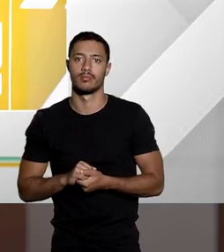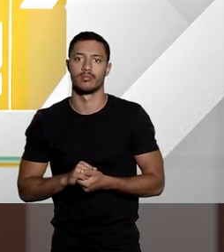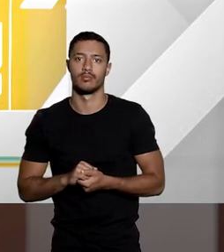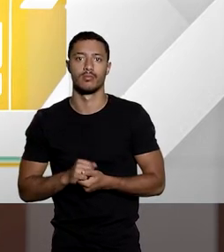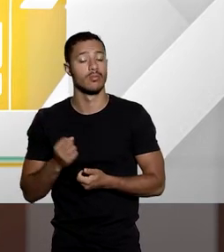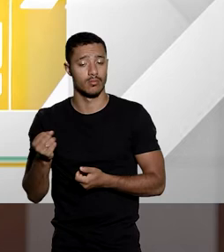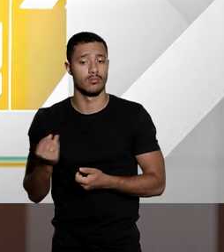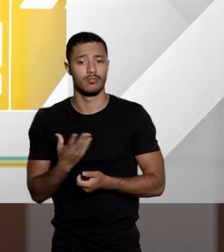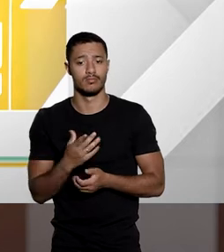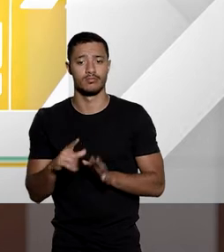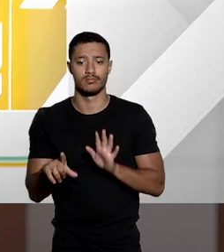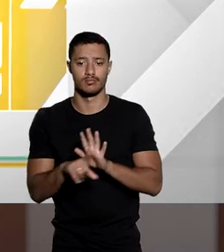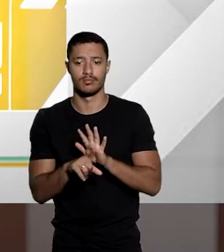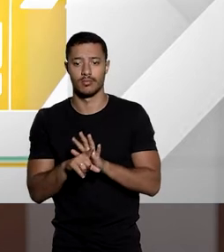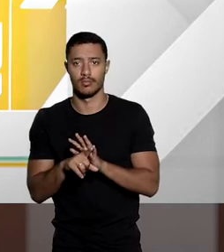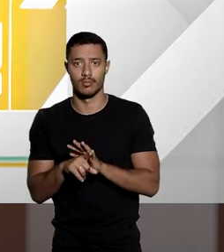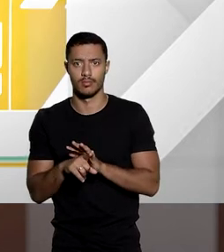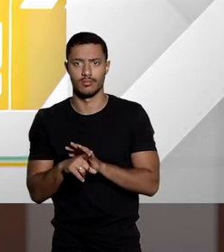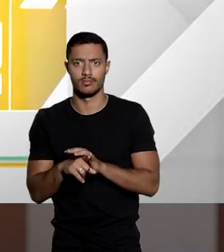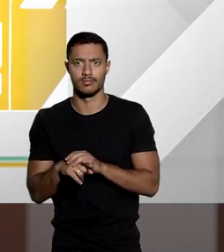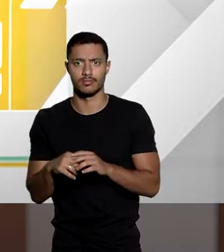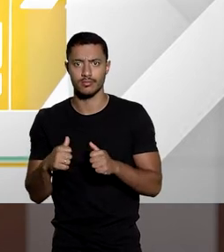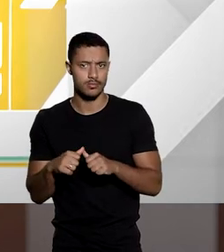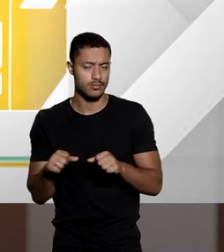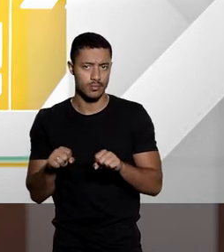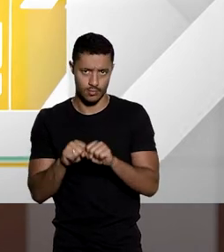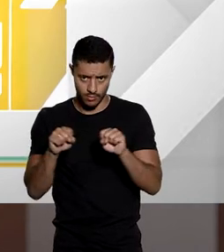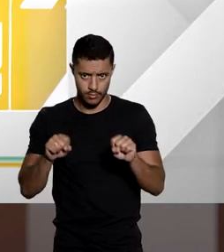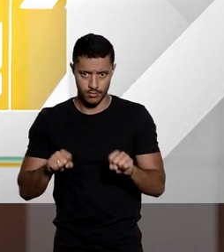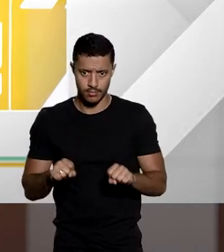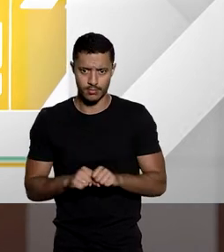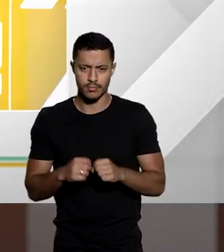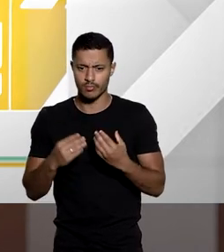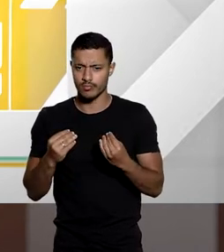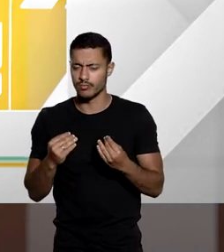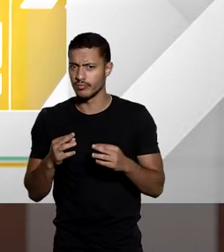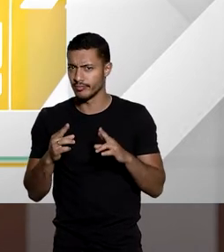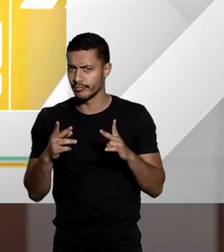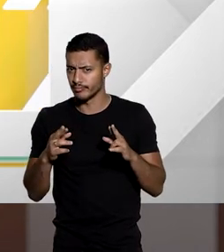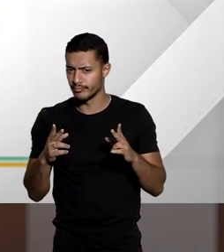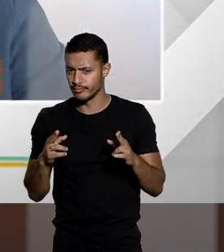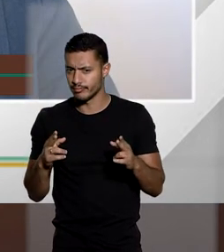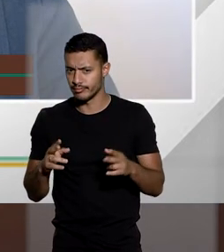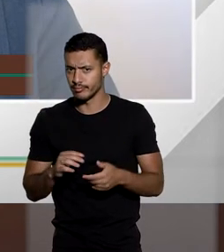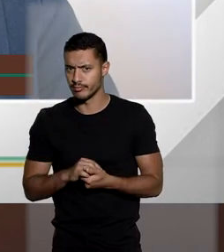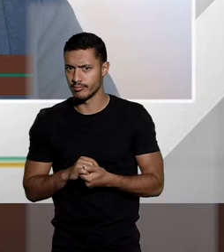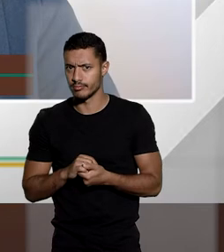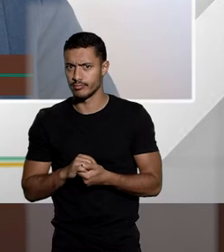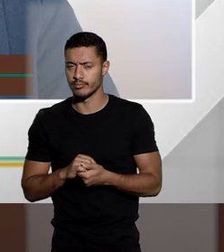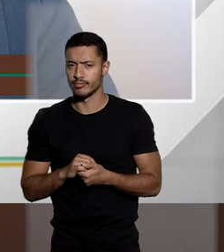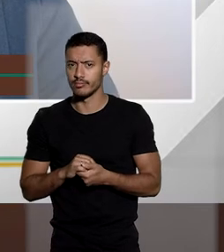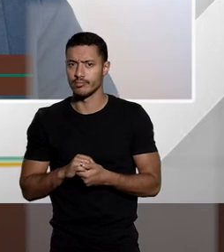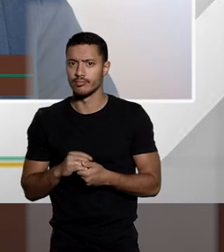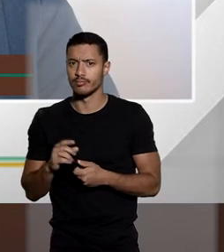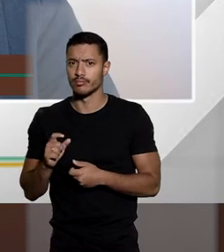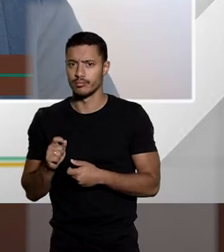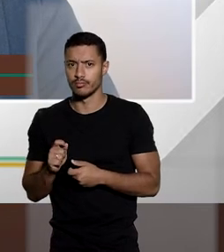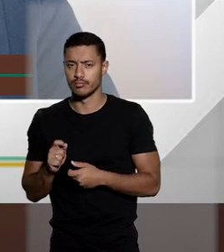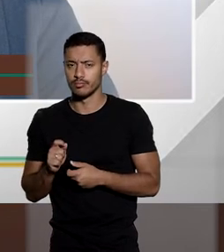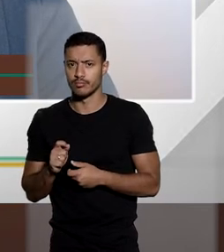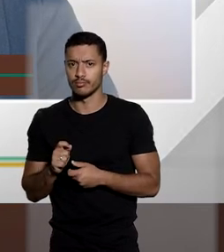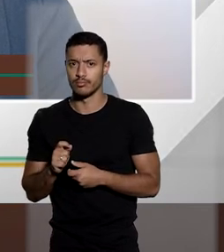A nova lei veiculou um sistema muito peculiar, né, de